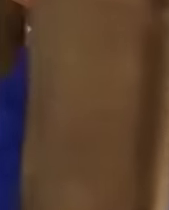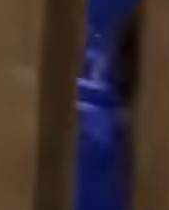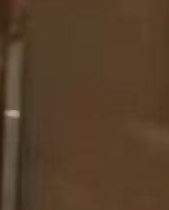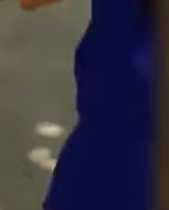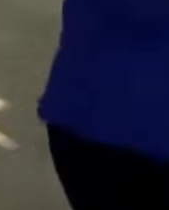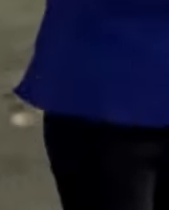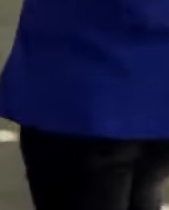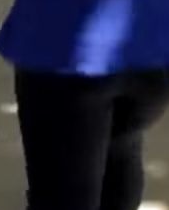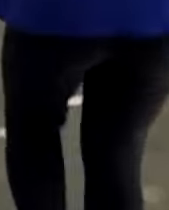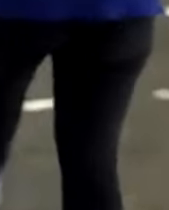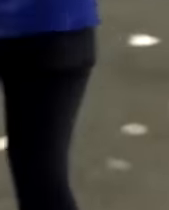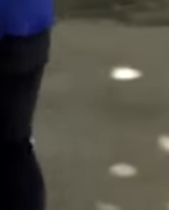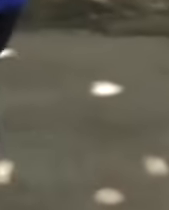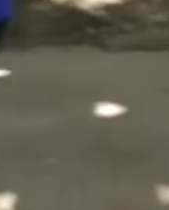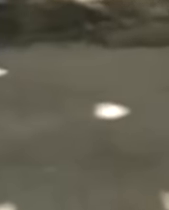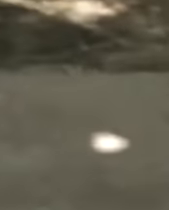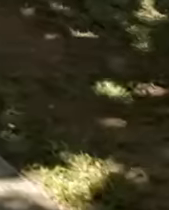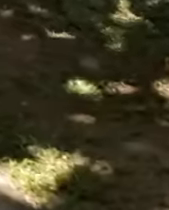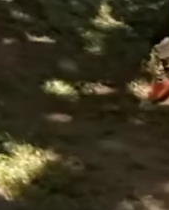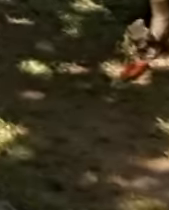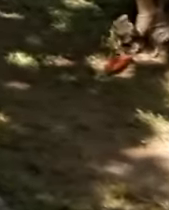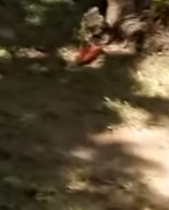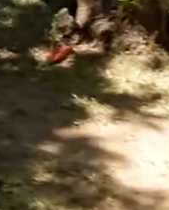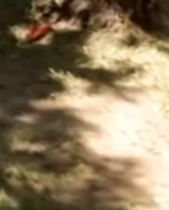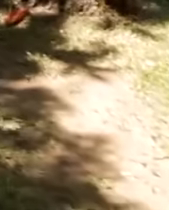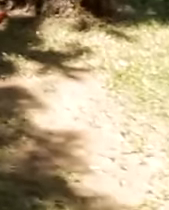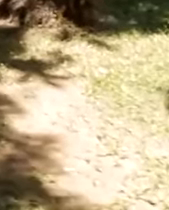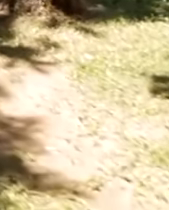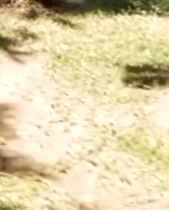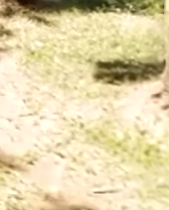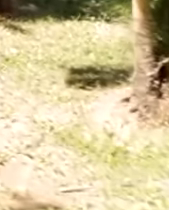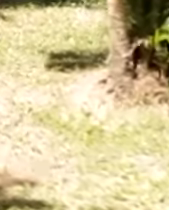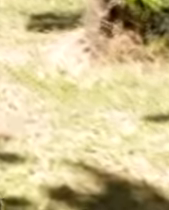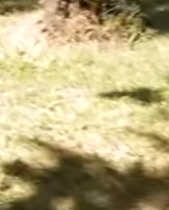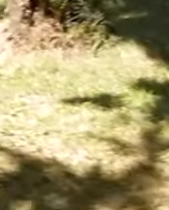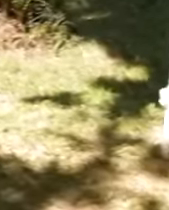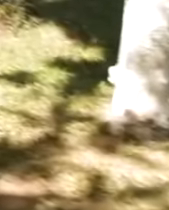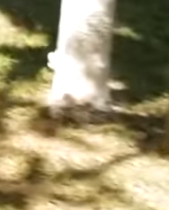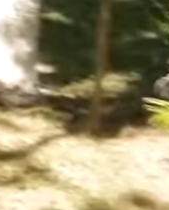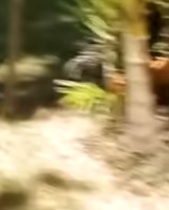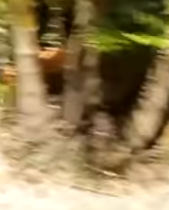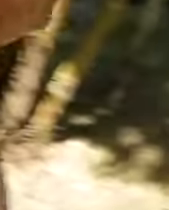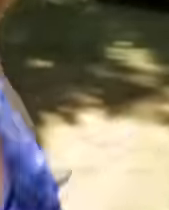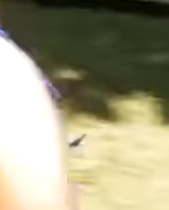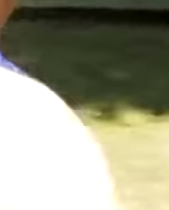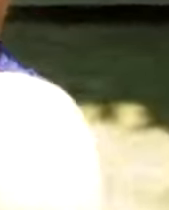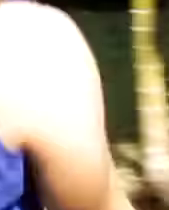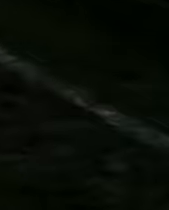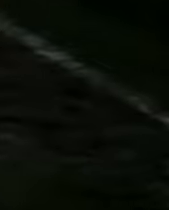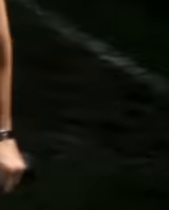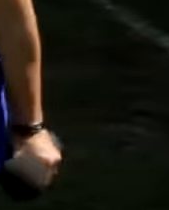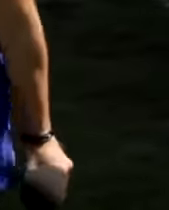Ela abre um portão de madeira, entra, passa por um jardim e chega a um campo de futebol.